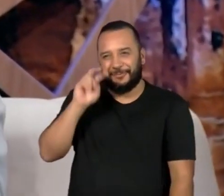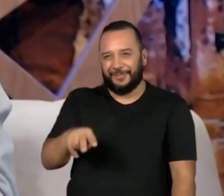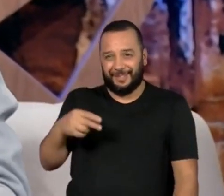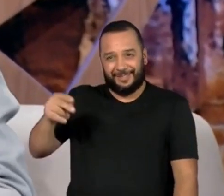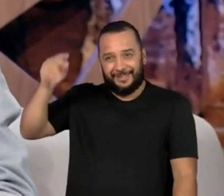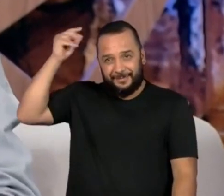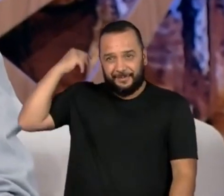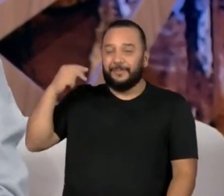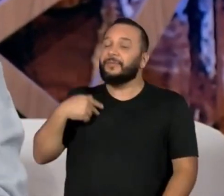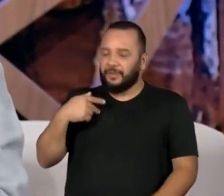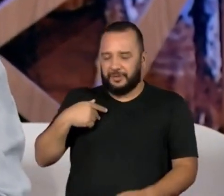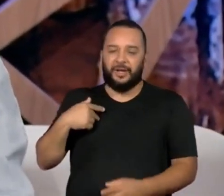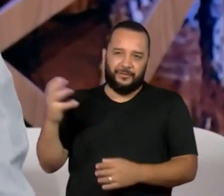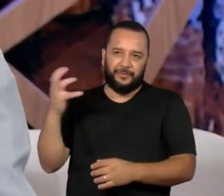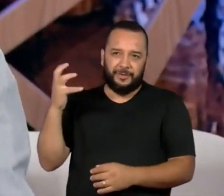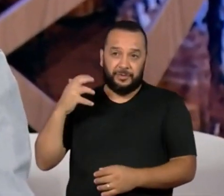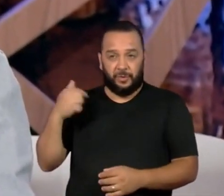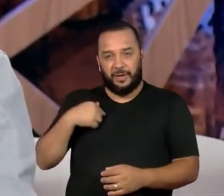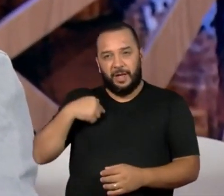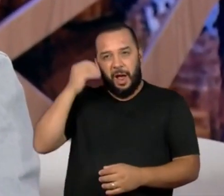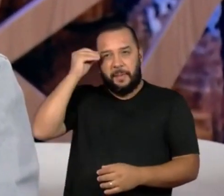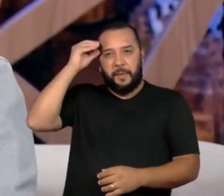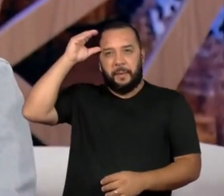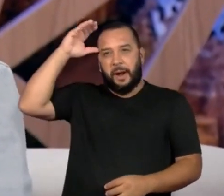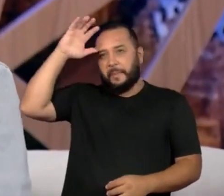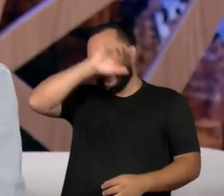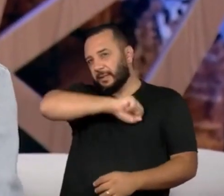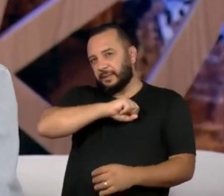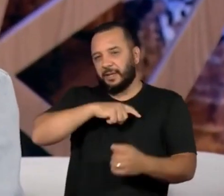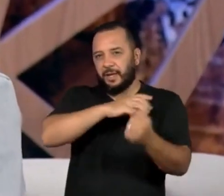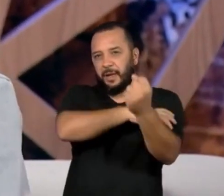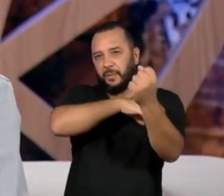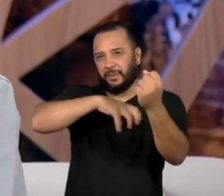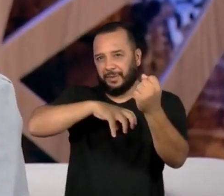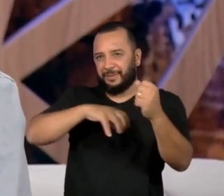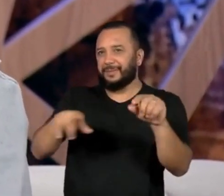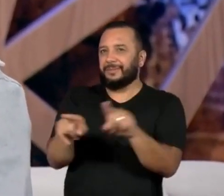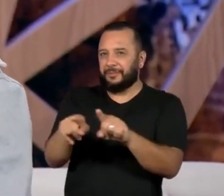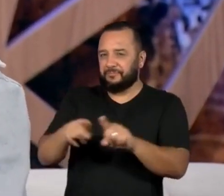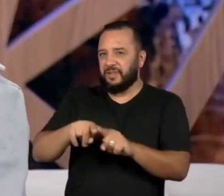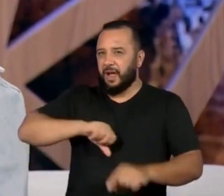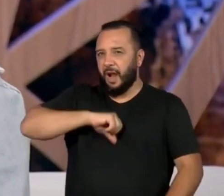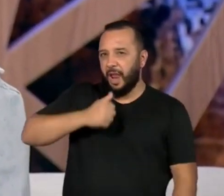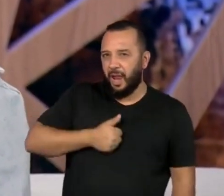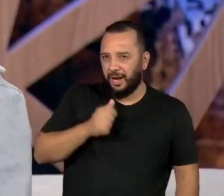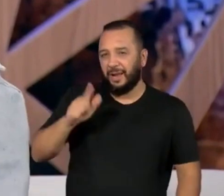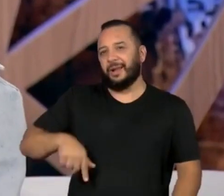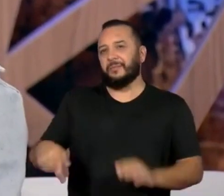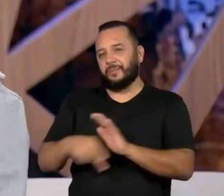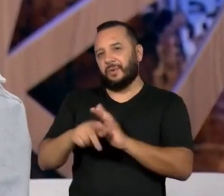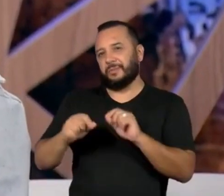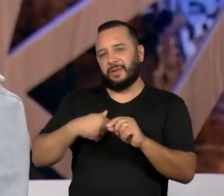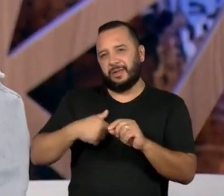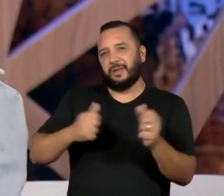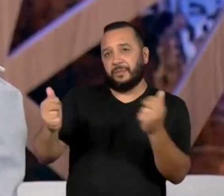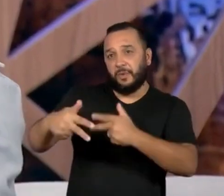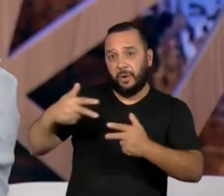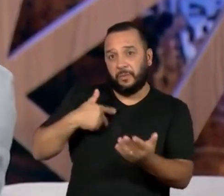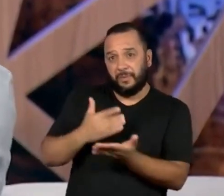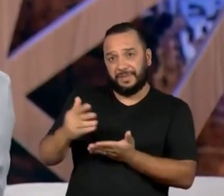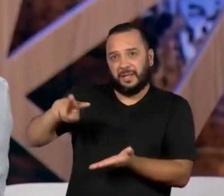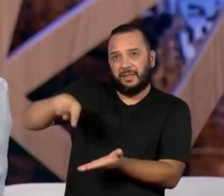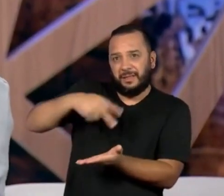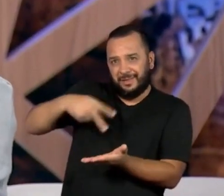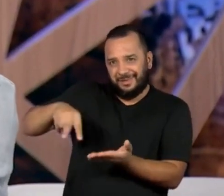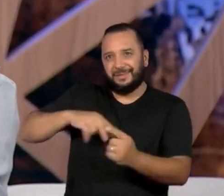acadêmica o Hip Hop né que essa coisa do empoderamento da autoestima veio tudo através do hip hop eu comecei primeiro na dança